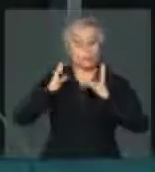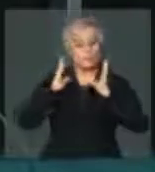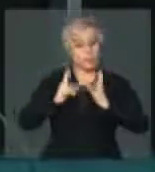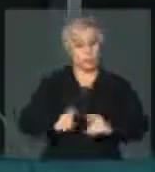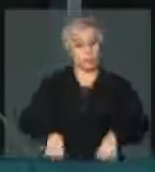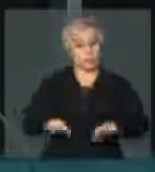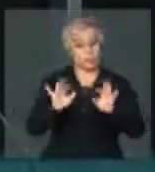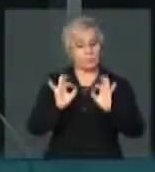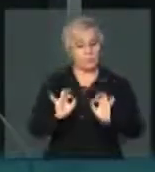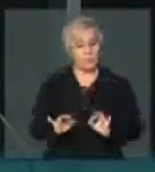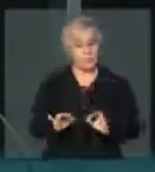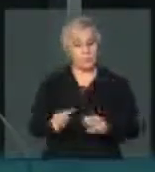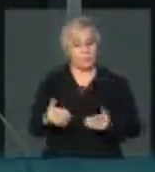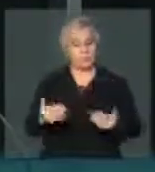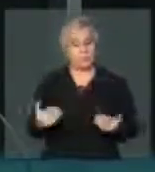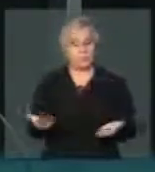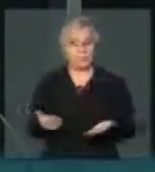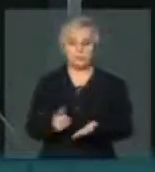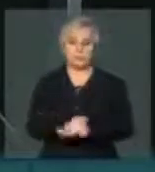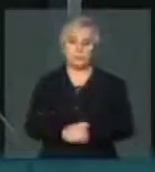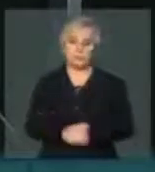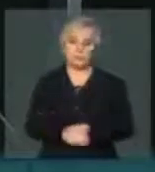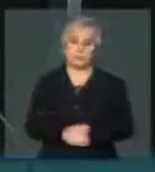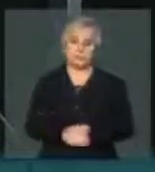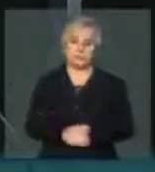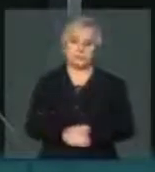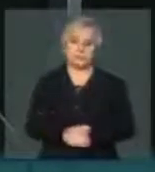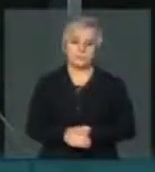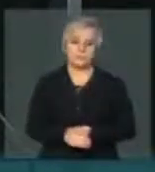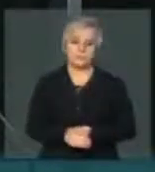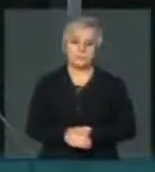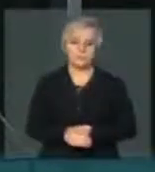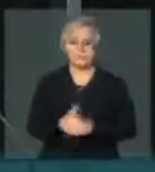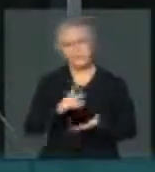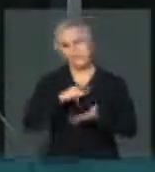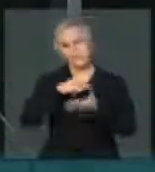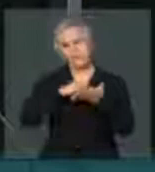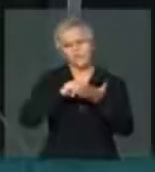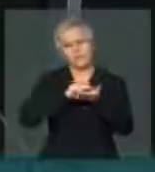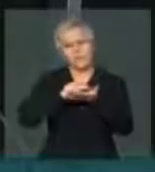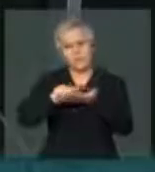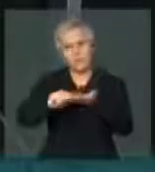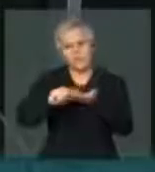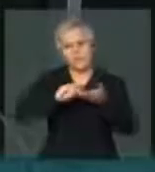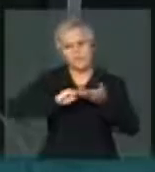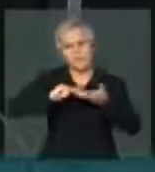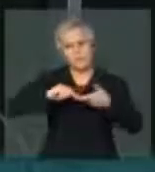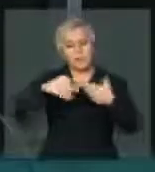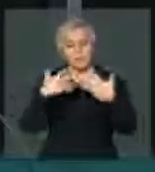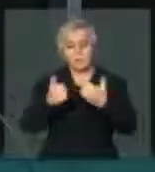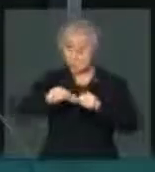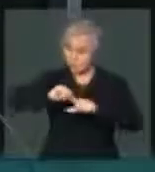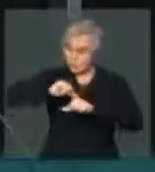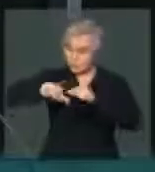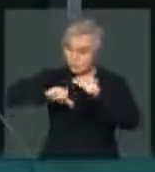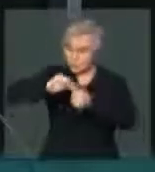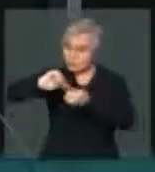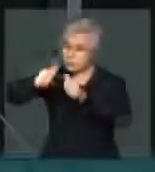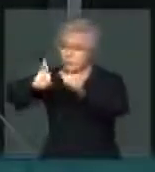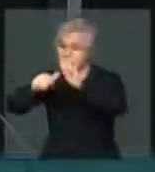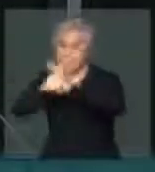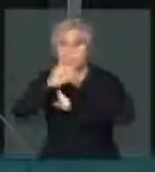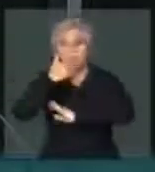já há o crime de captação de sufrágio, já há a ficha limpa, ou seja, vamos aperfeiçoando o